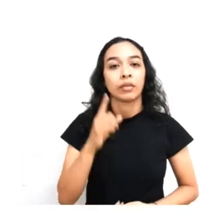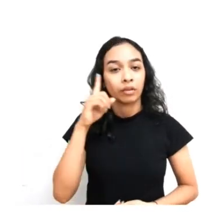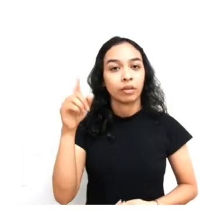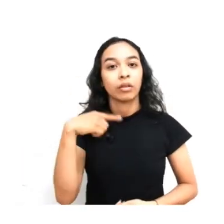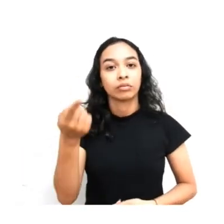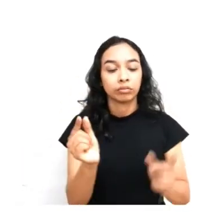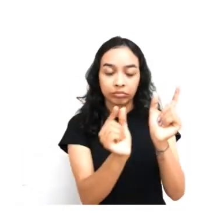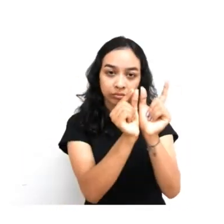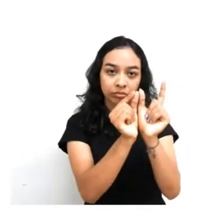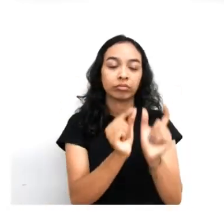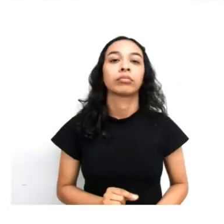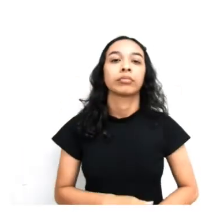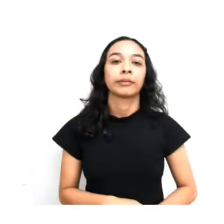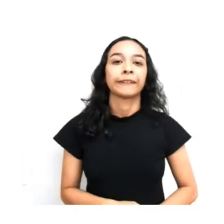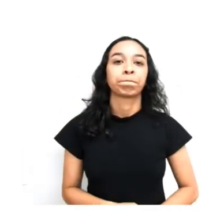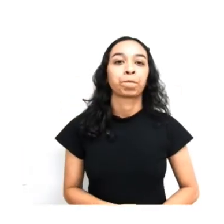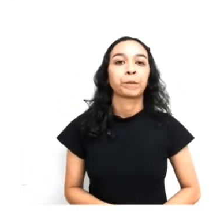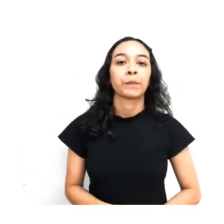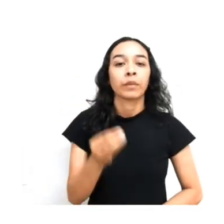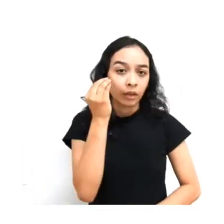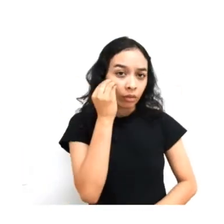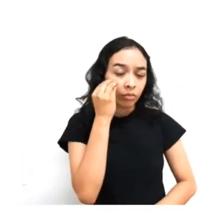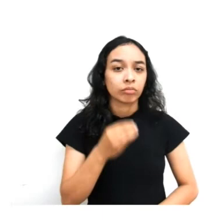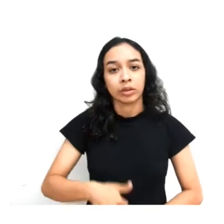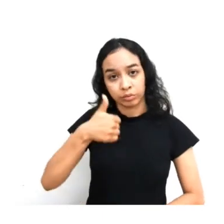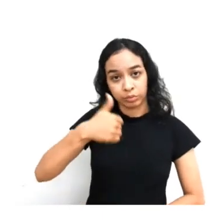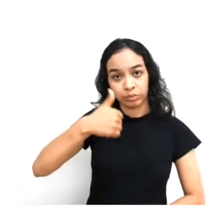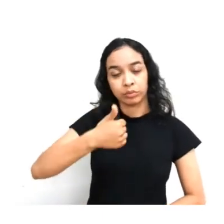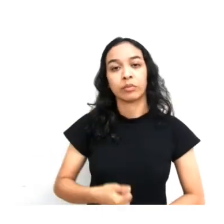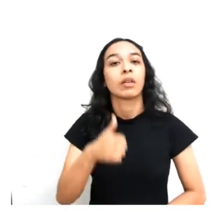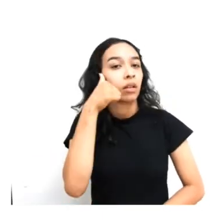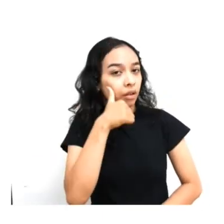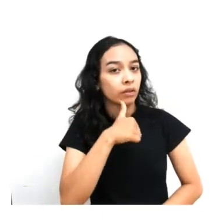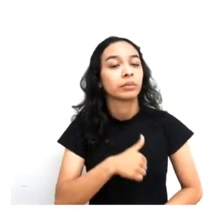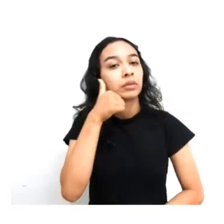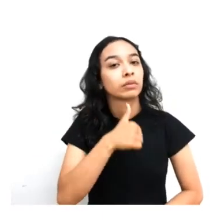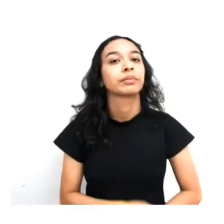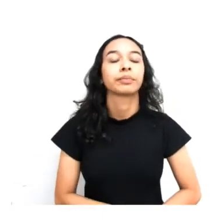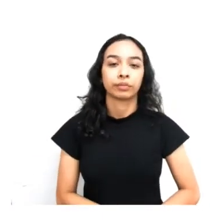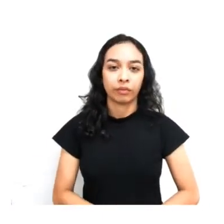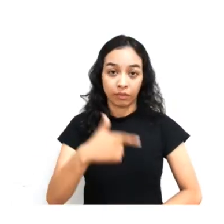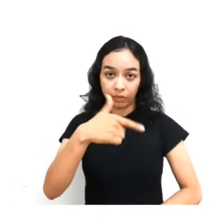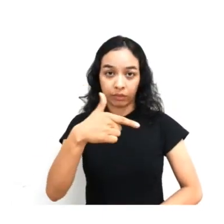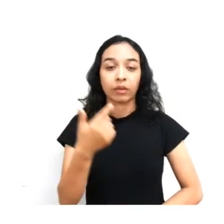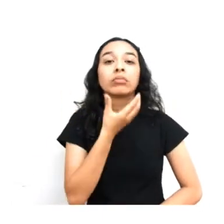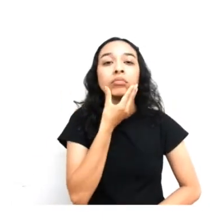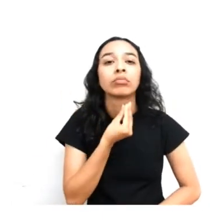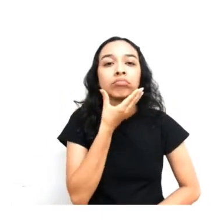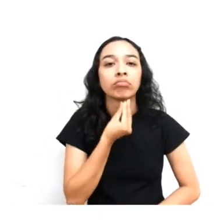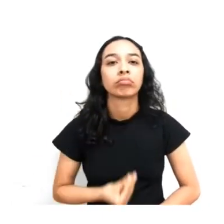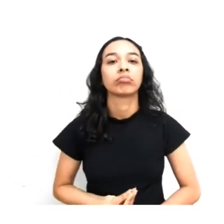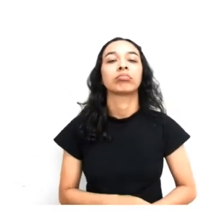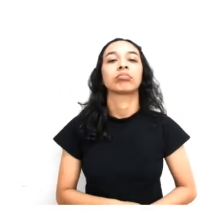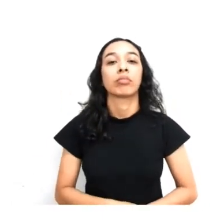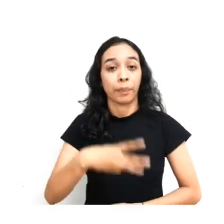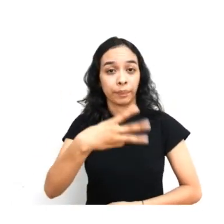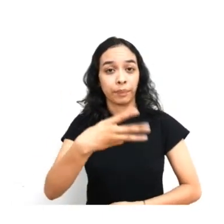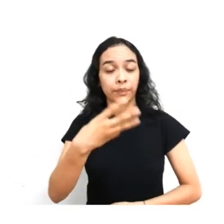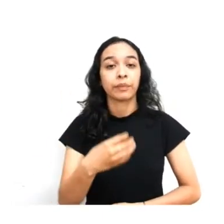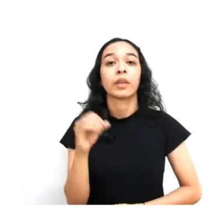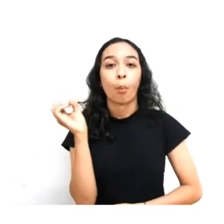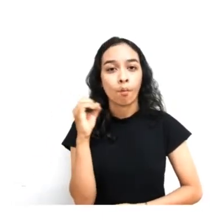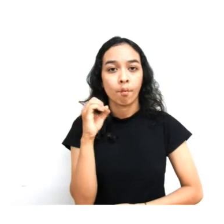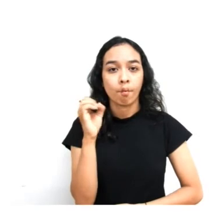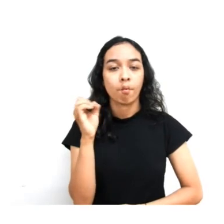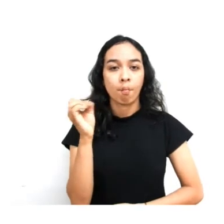outra desinência. Observe que a primeira é um feminino, a segunda é um masculino, a terceira é